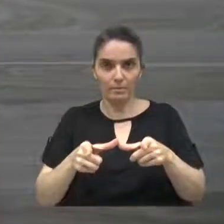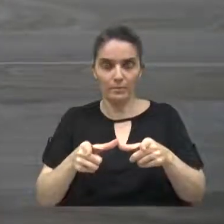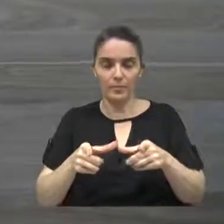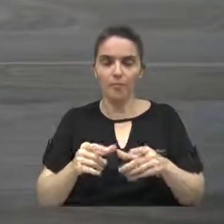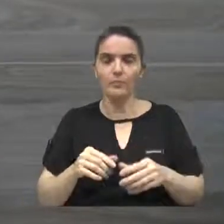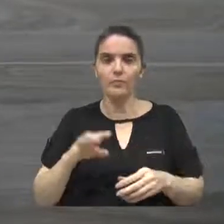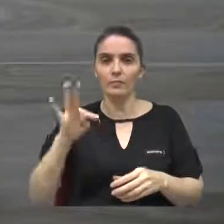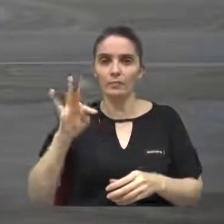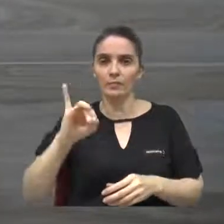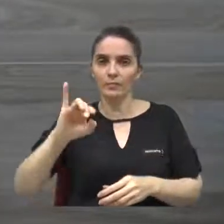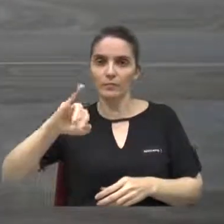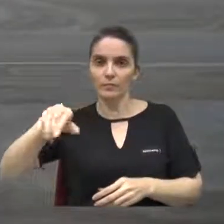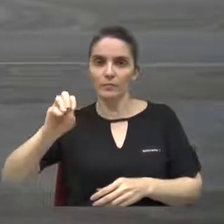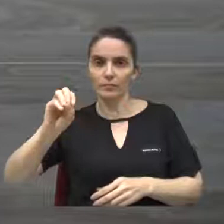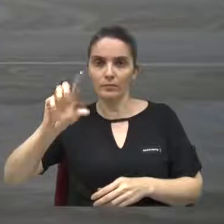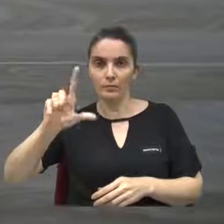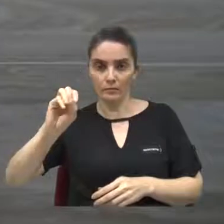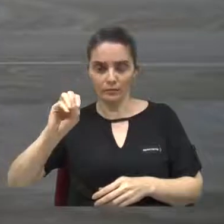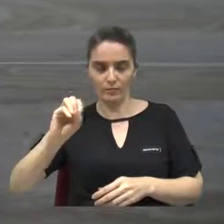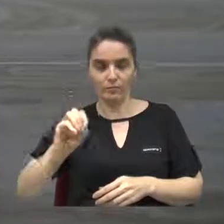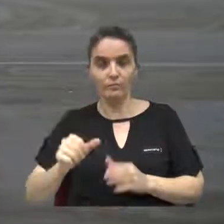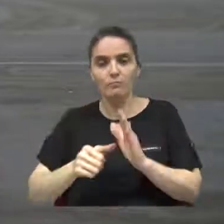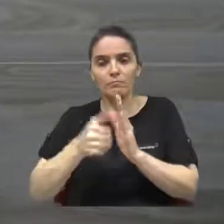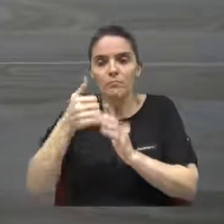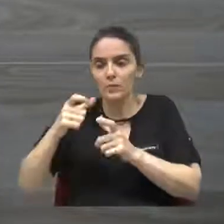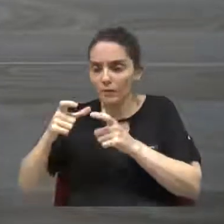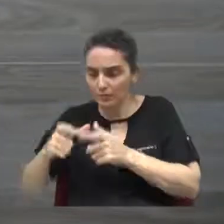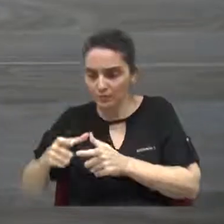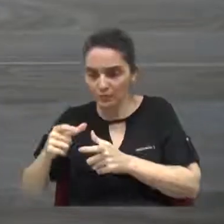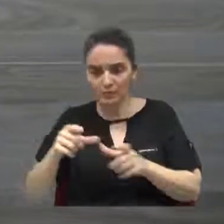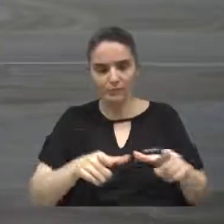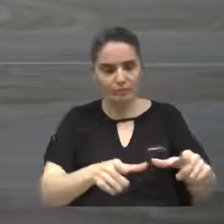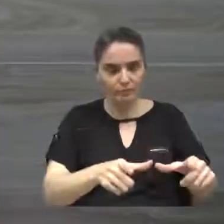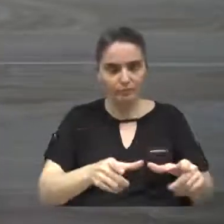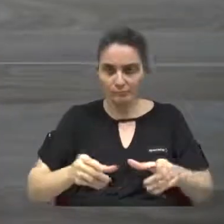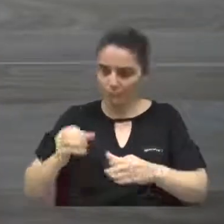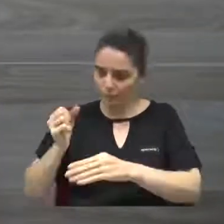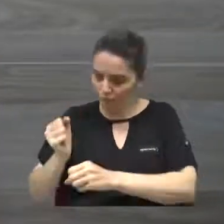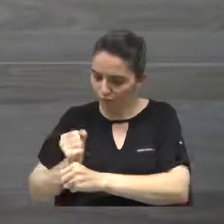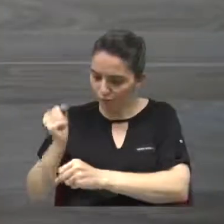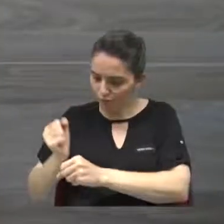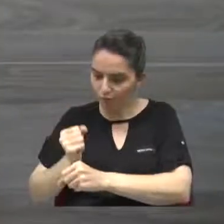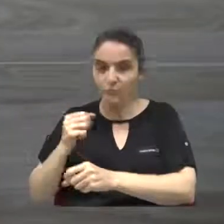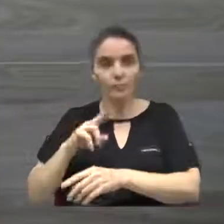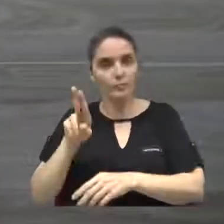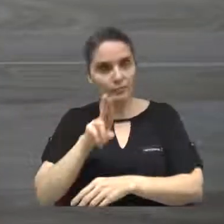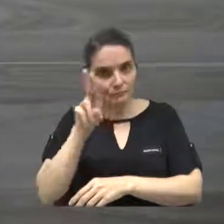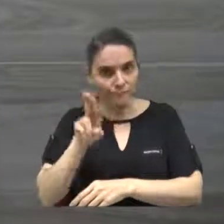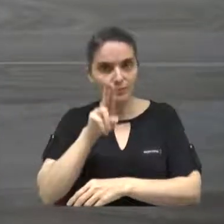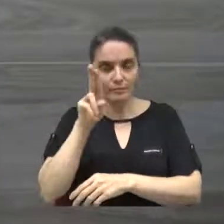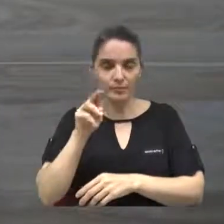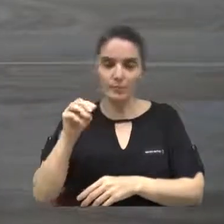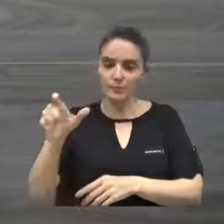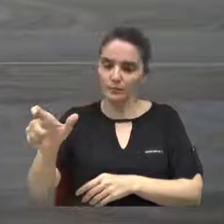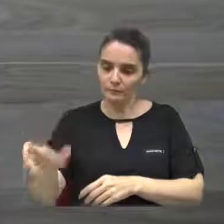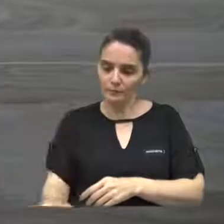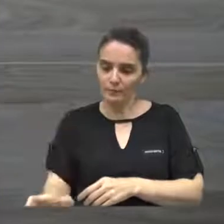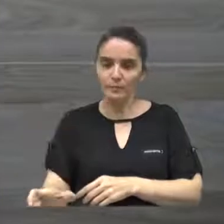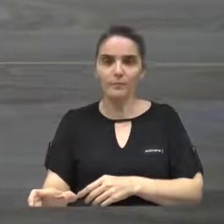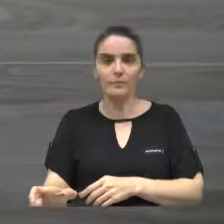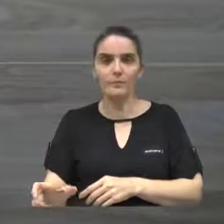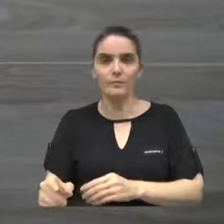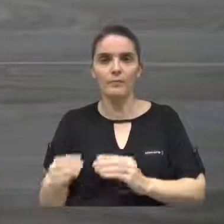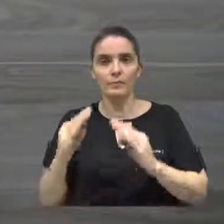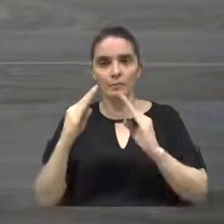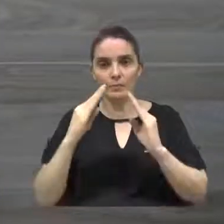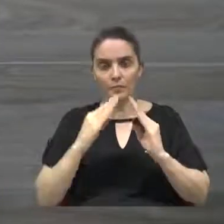casas dos primeiros bairros da nossa cidade. Com o passar dos anos, Maria foi morar com a filha no Parque